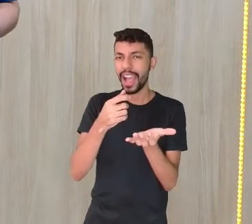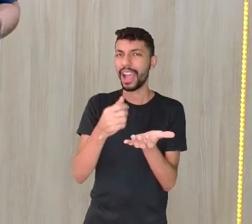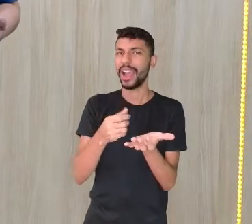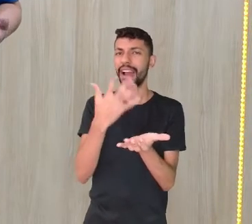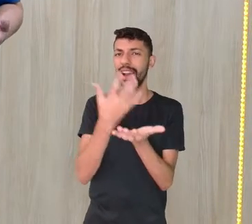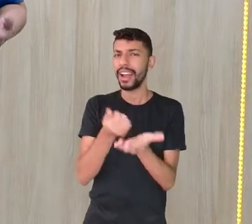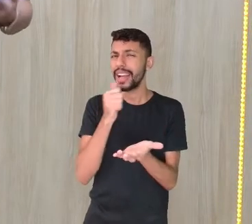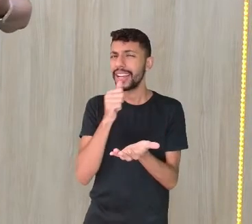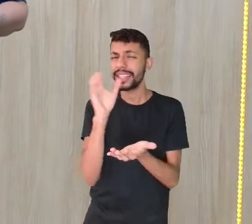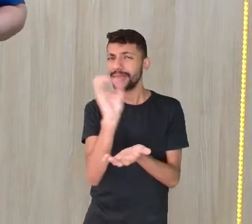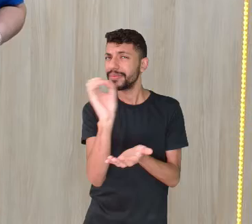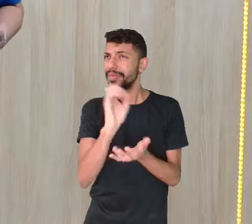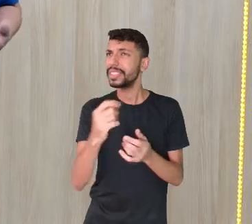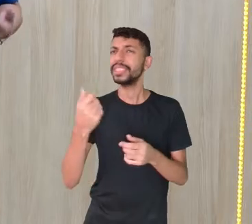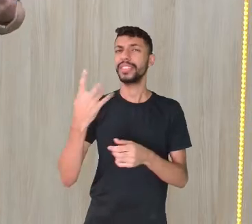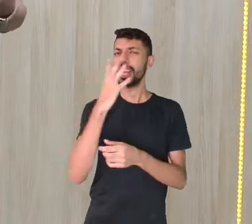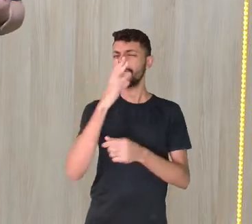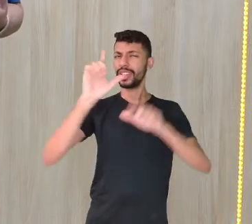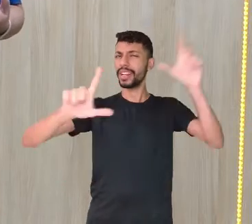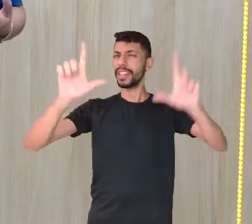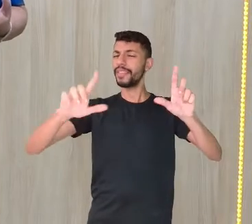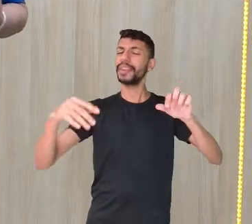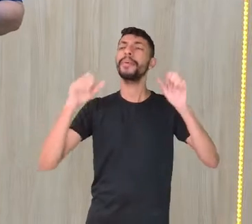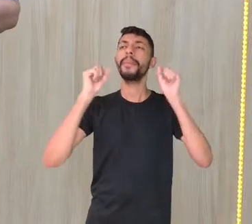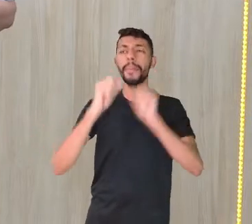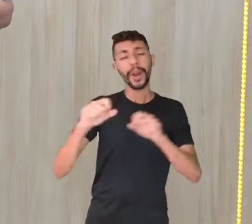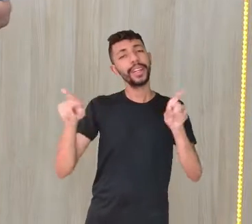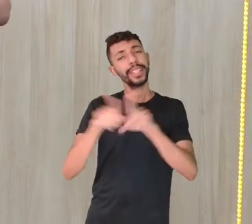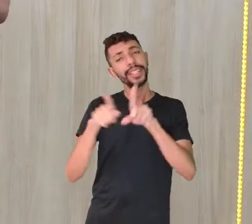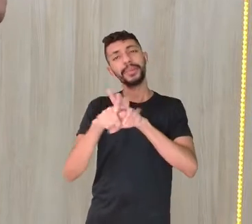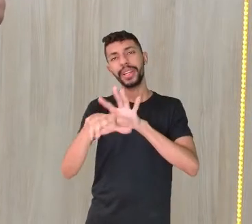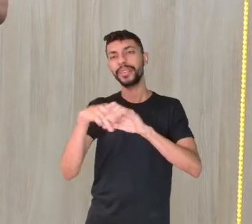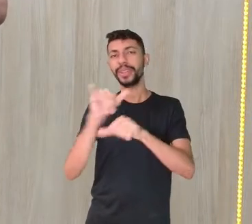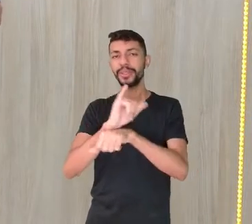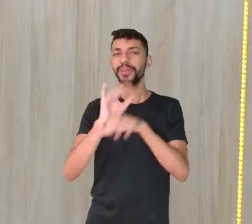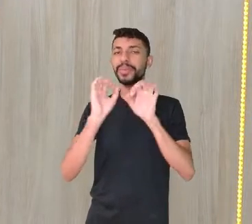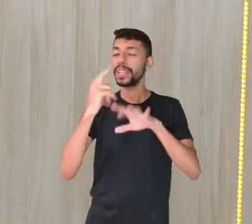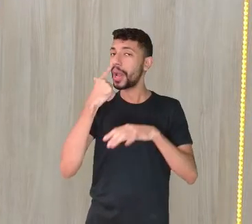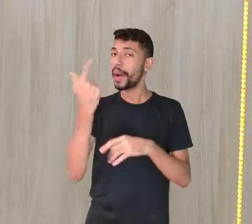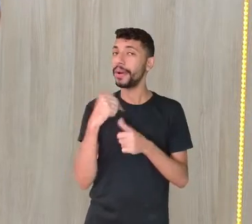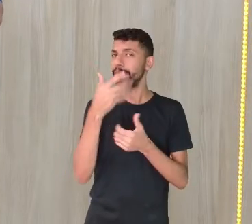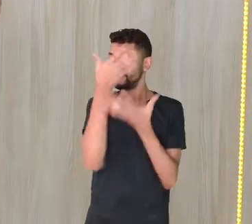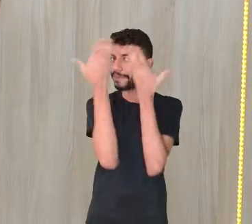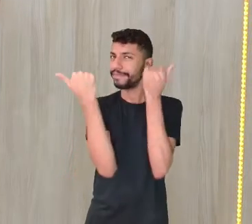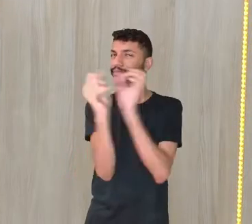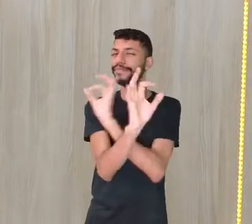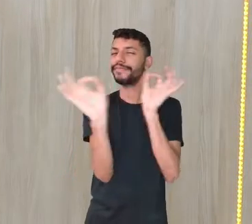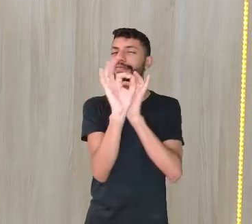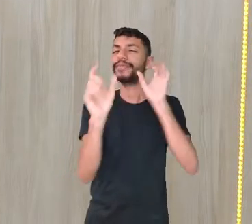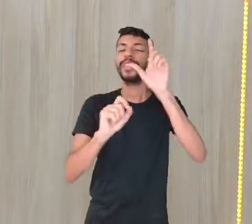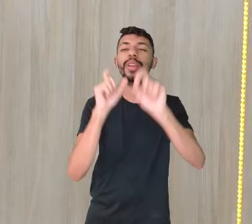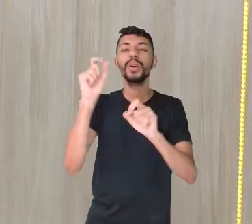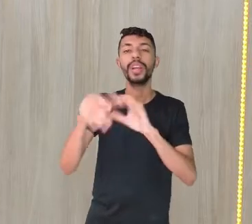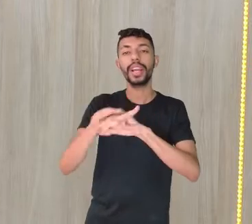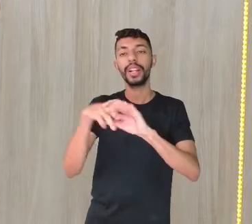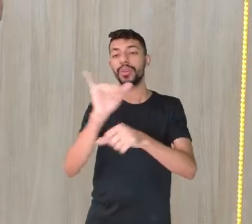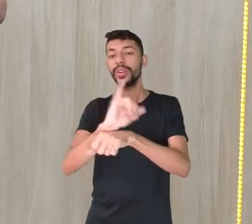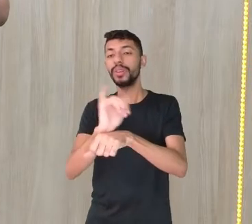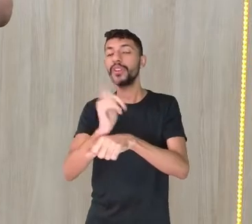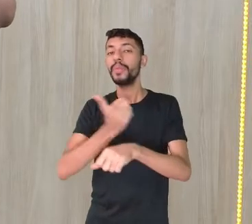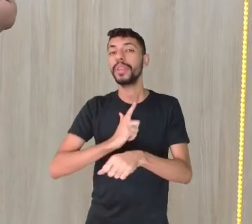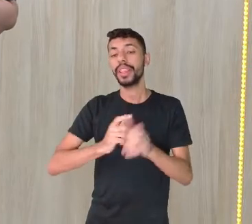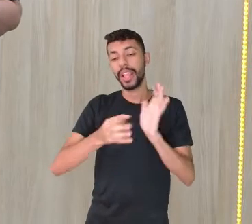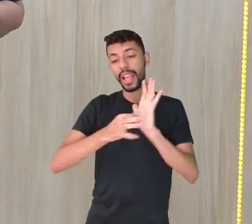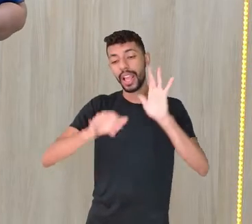nossa aula na TV e poderá também ver a nossa aula no YouTube. Não esquece, pessoal, lá no YouTube vocês têm um chat